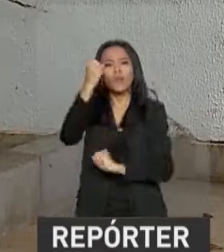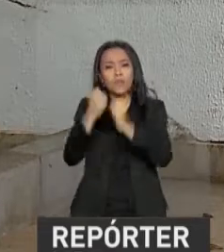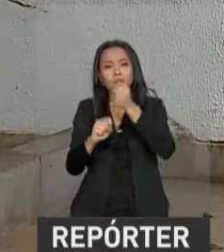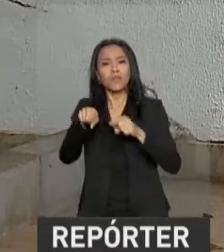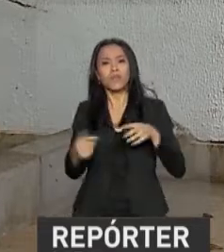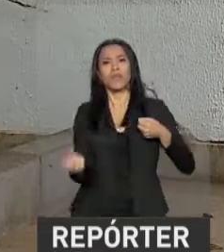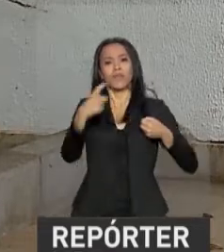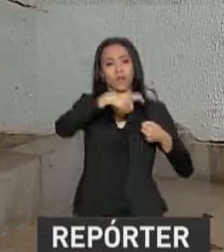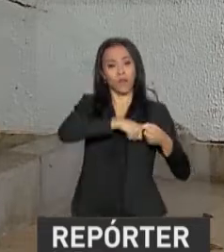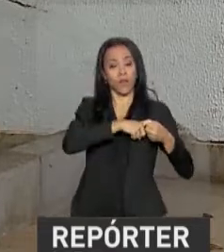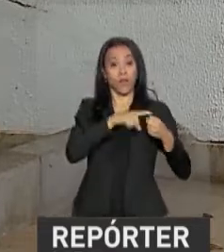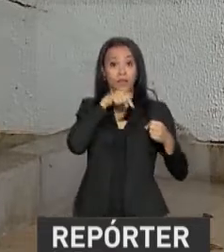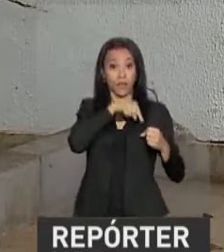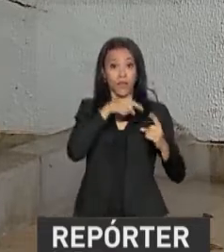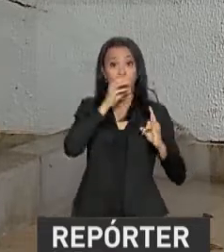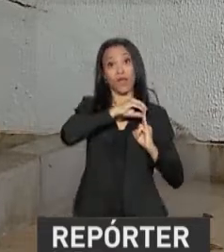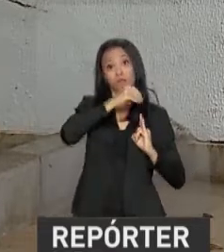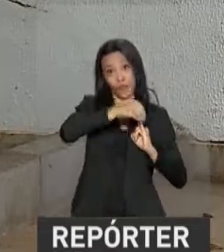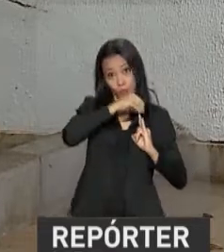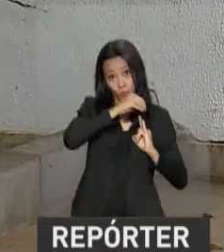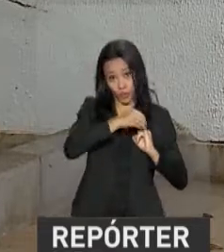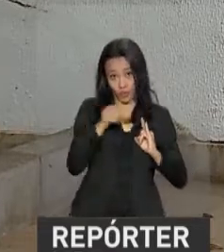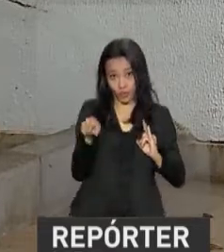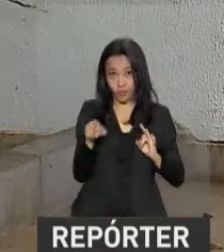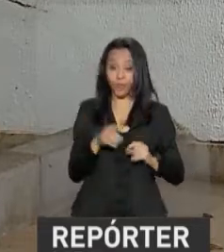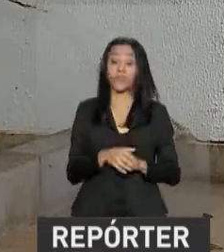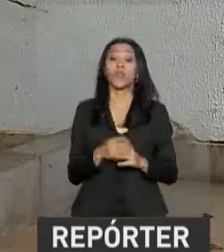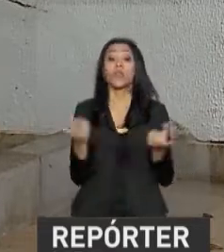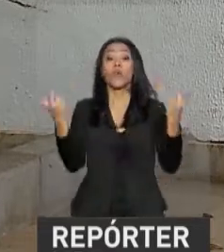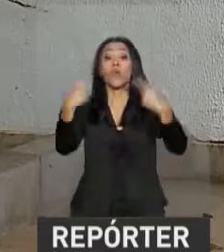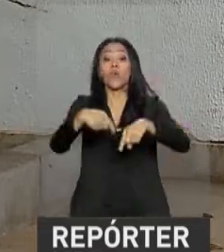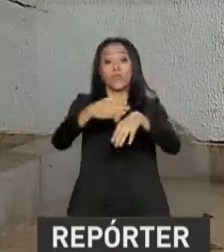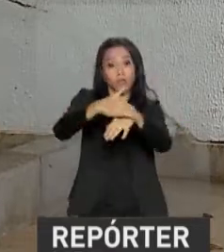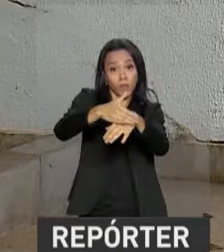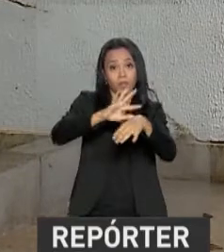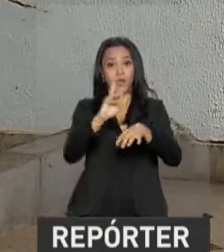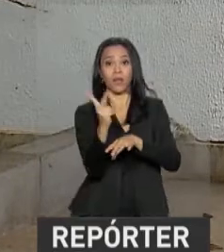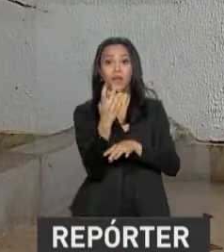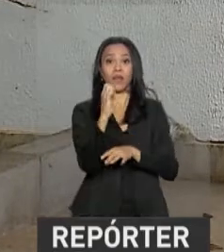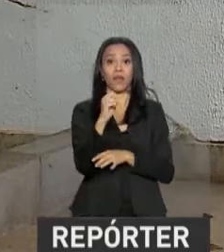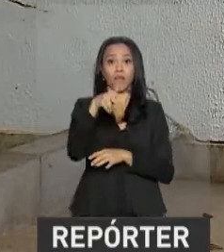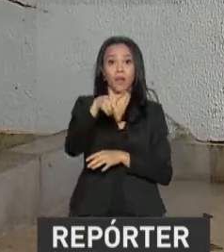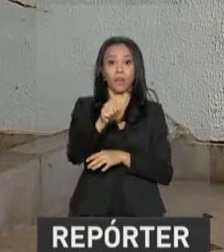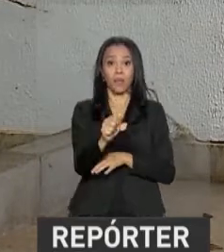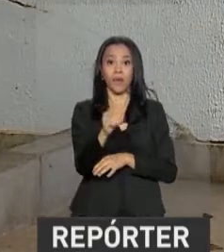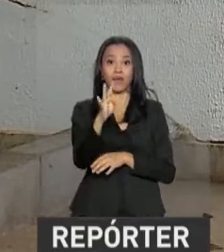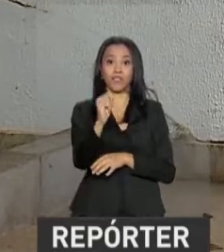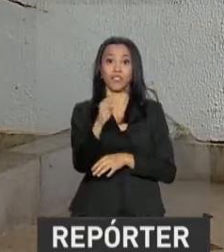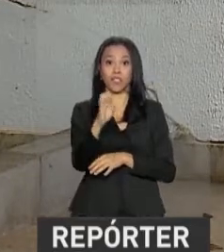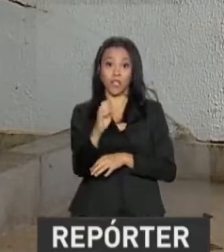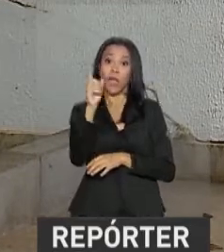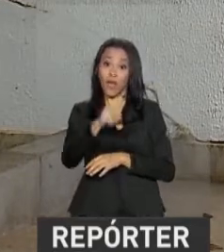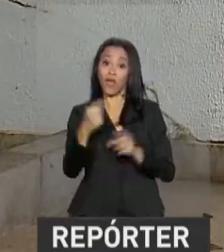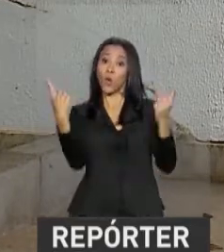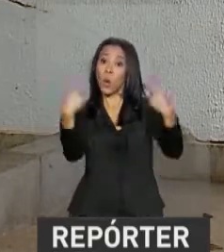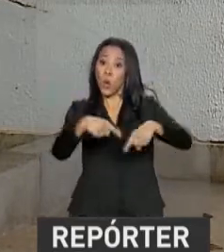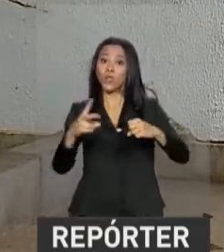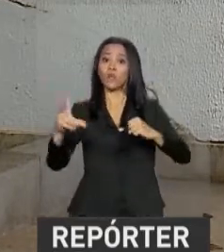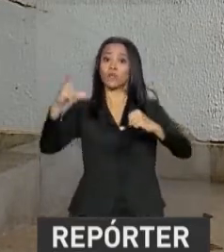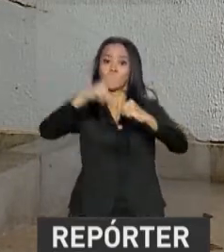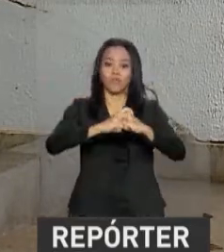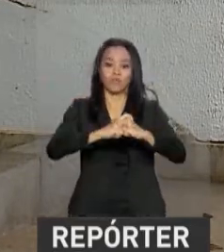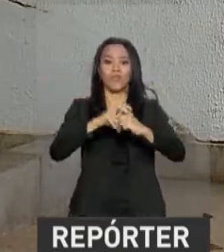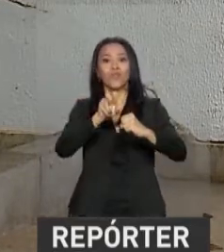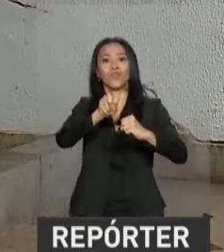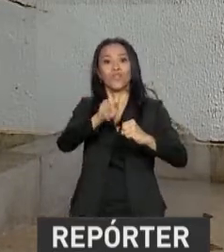oswaldo cruz a fiocruz contra a hepatite serão fabricados antivirais que combatem o vírus e também um medicamento